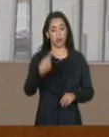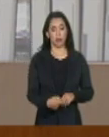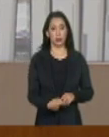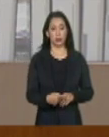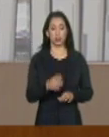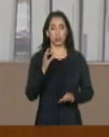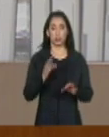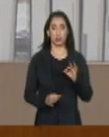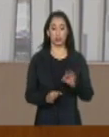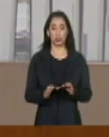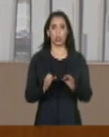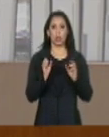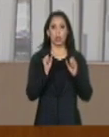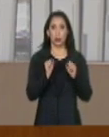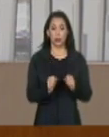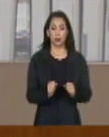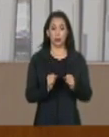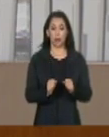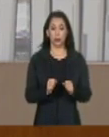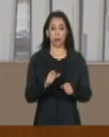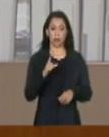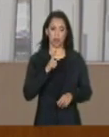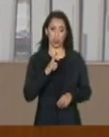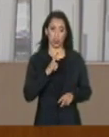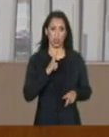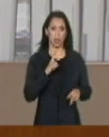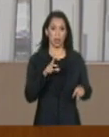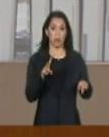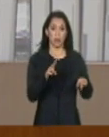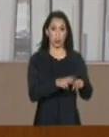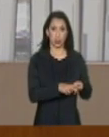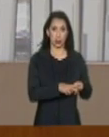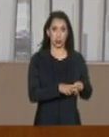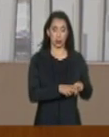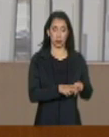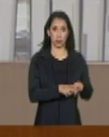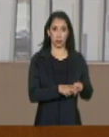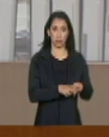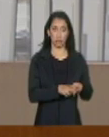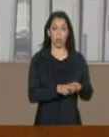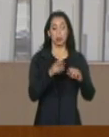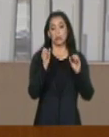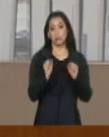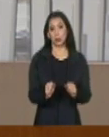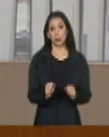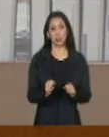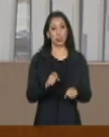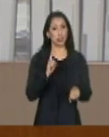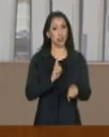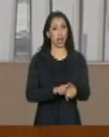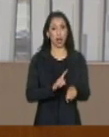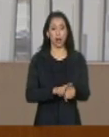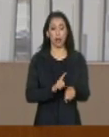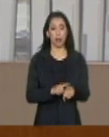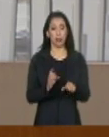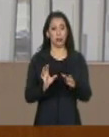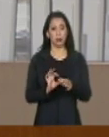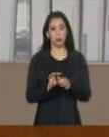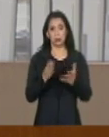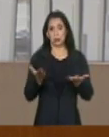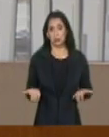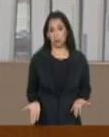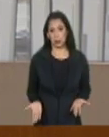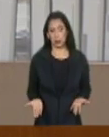Ou seja, pode haver ordem de prisão, mas ela poderá ser imediatamente relaxada